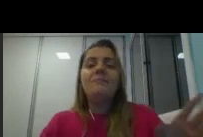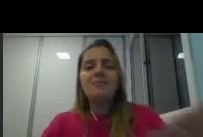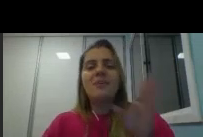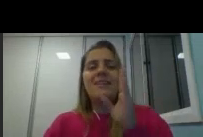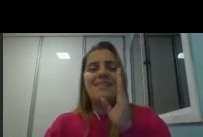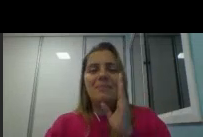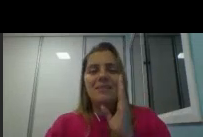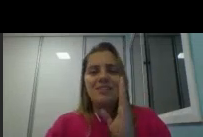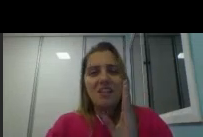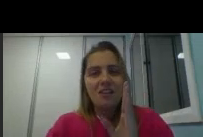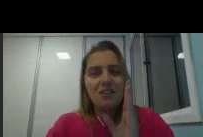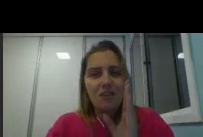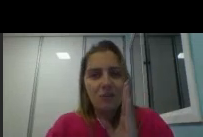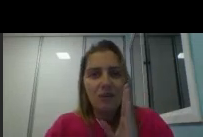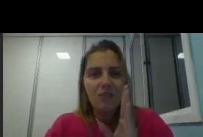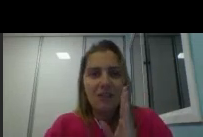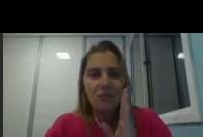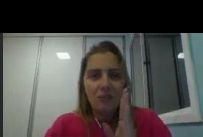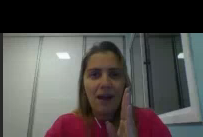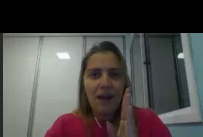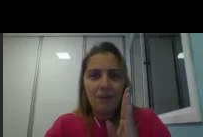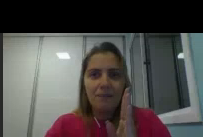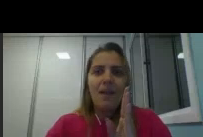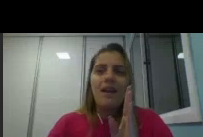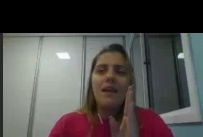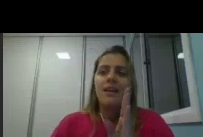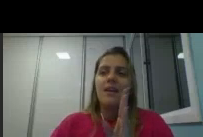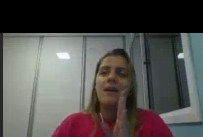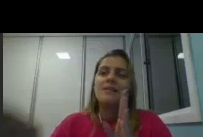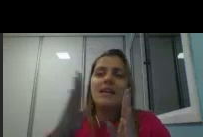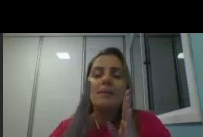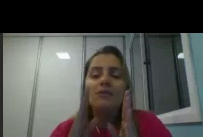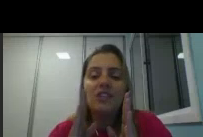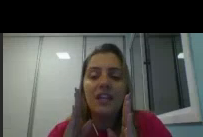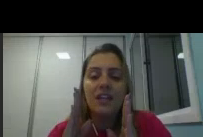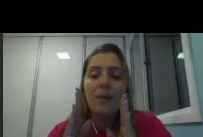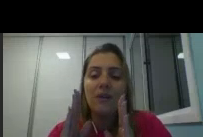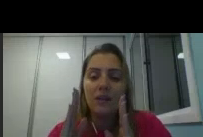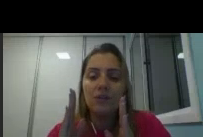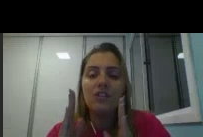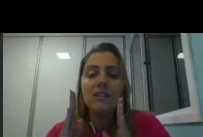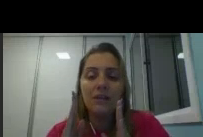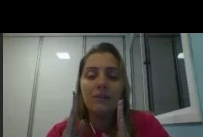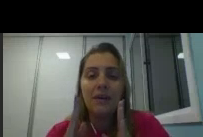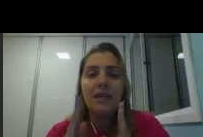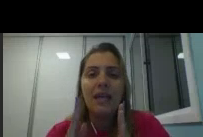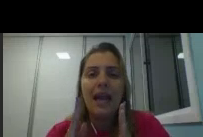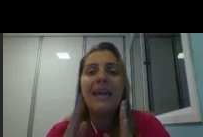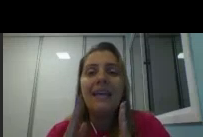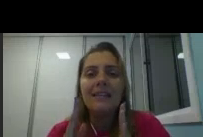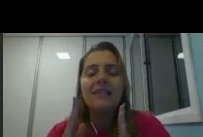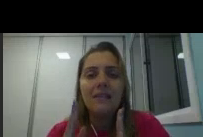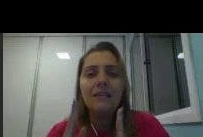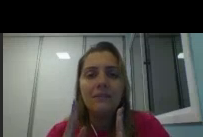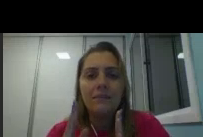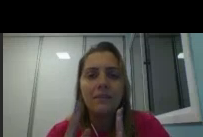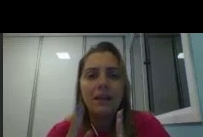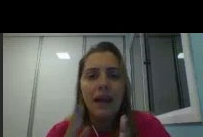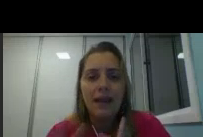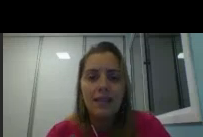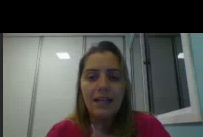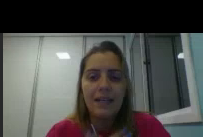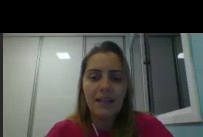né? Mesmo que eu receba esse gene em uma condição do pai, e eu receba o gene em uma outra condição da mãe, ainda